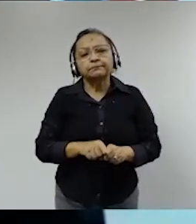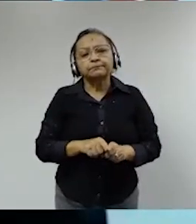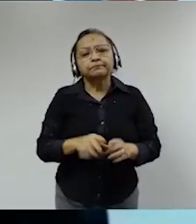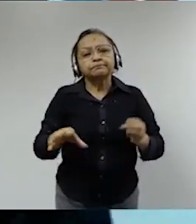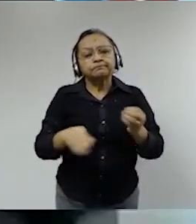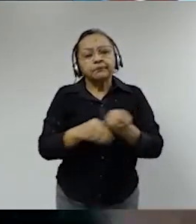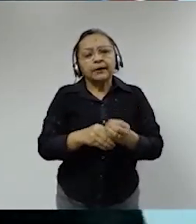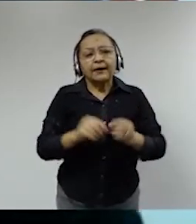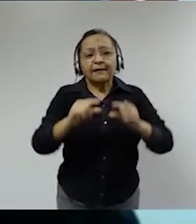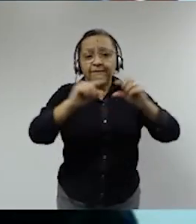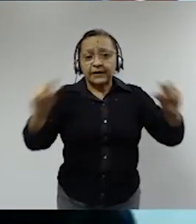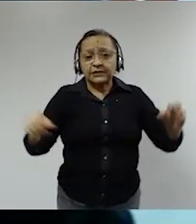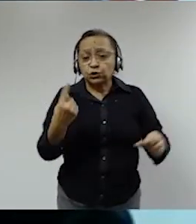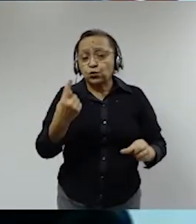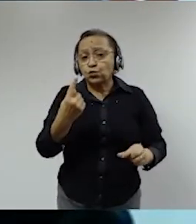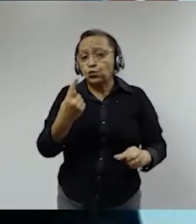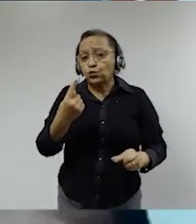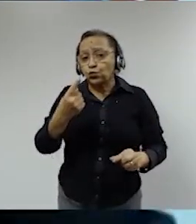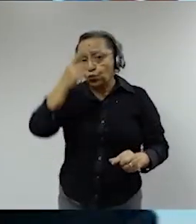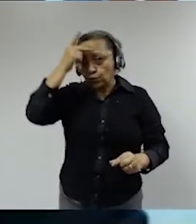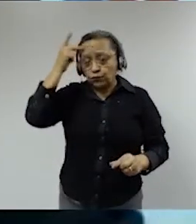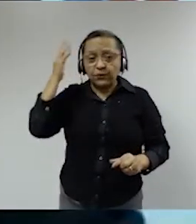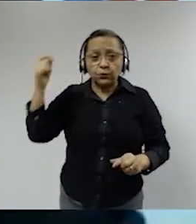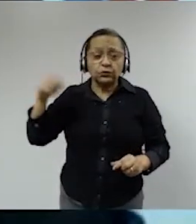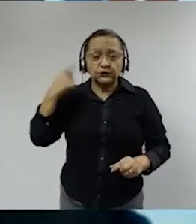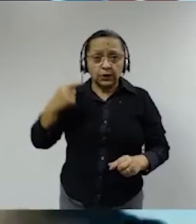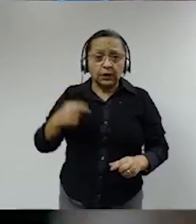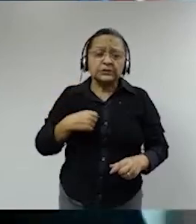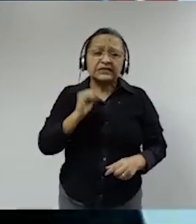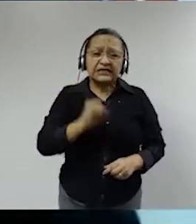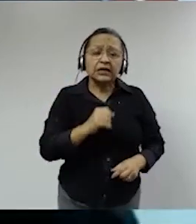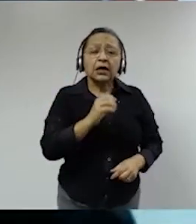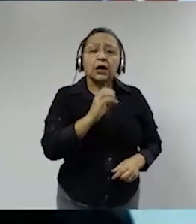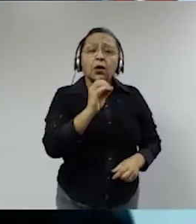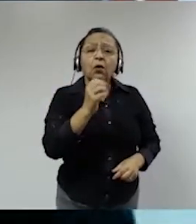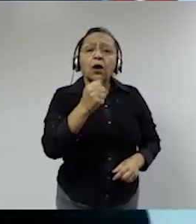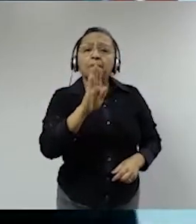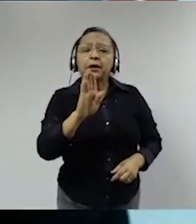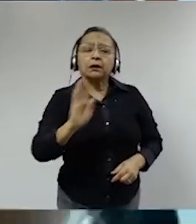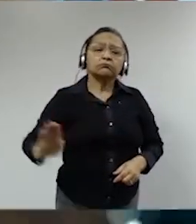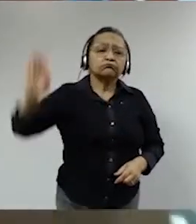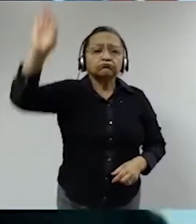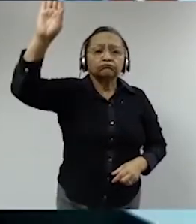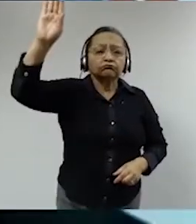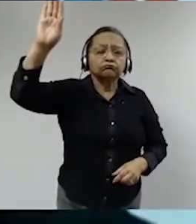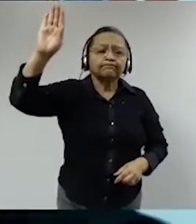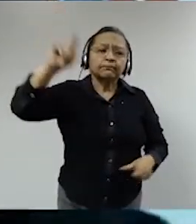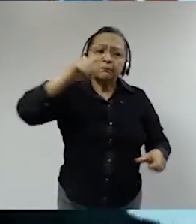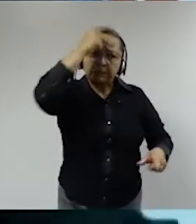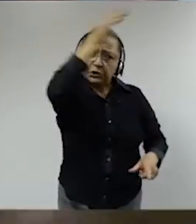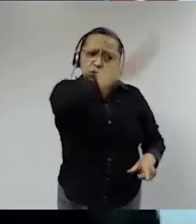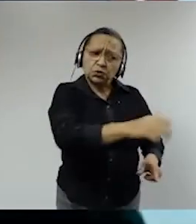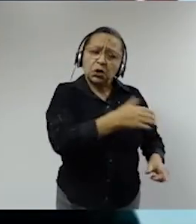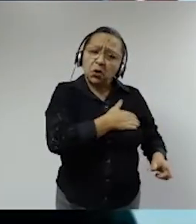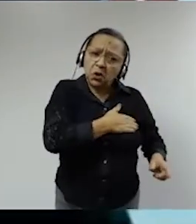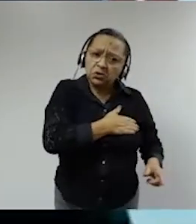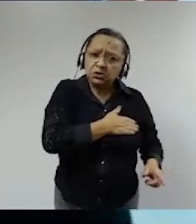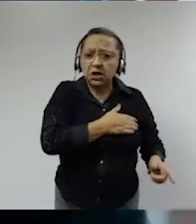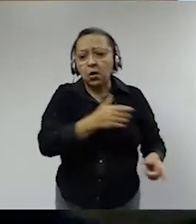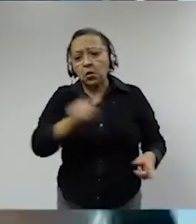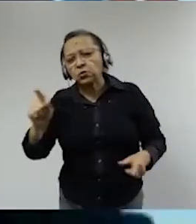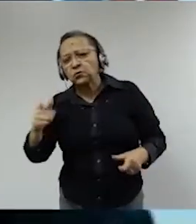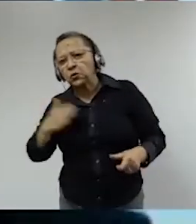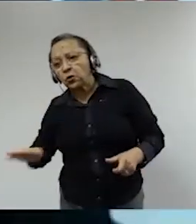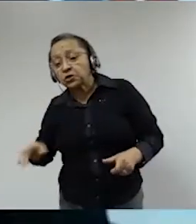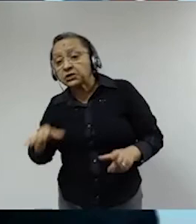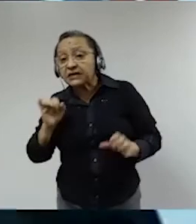brasileiro, quando a OAB fala, ela agrada a uns e desagrada a outros. Mas quando ela não fala, ela desagrada a todos.